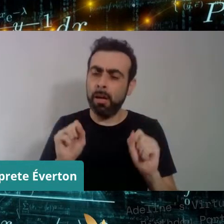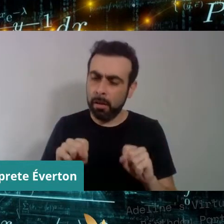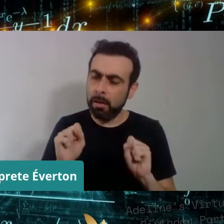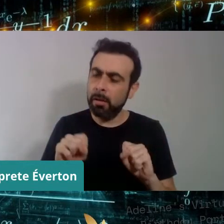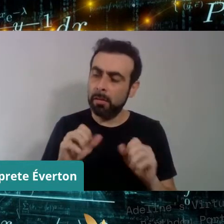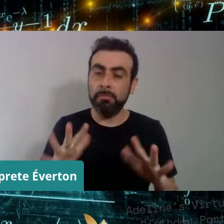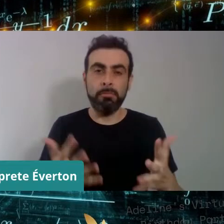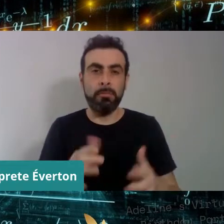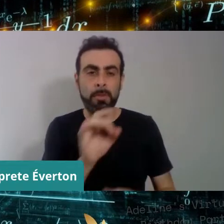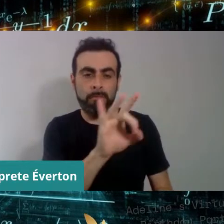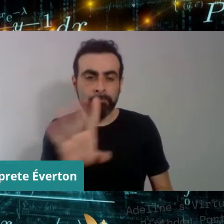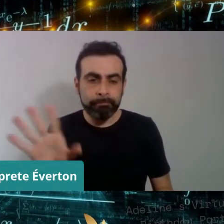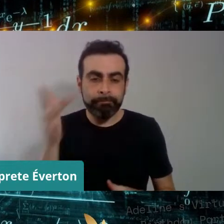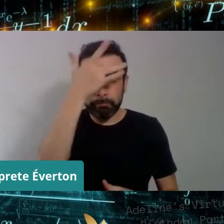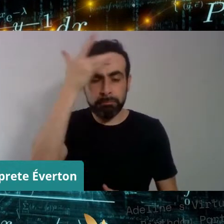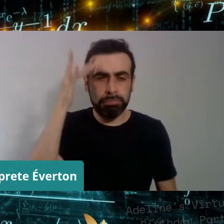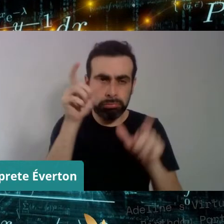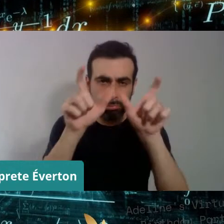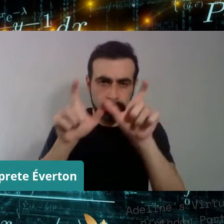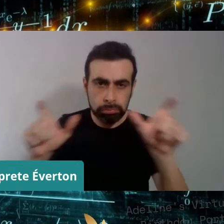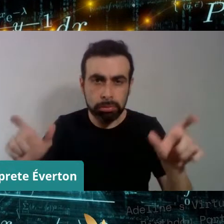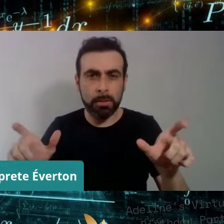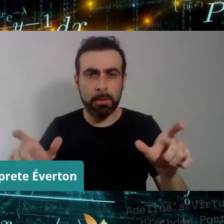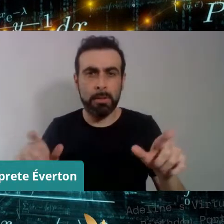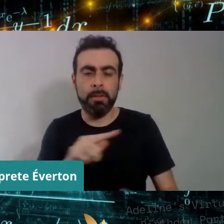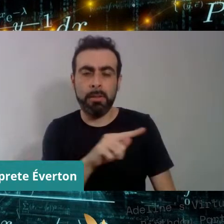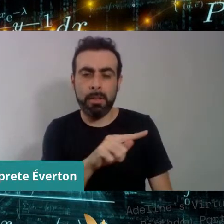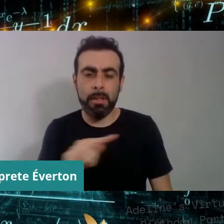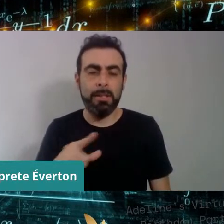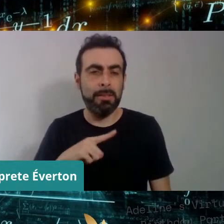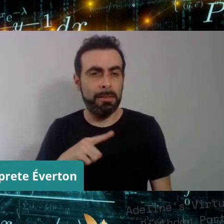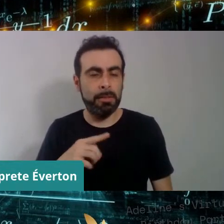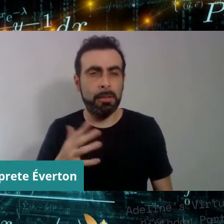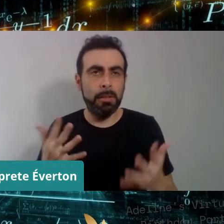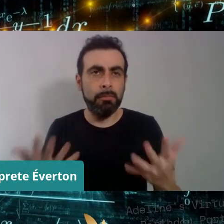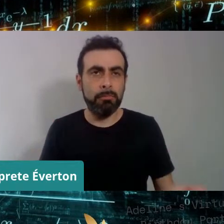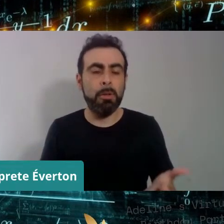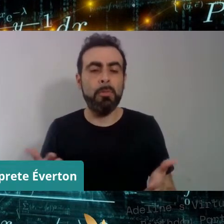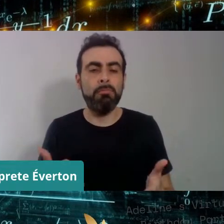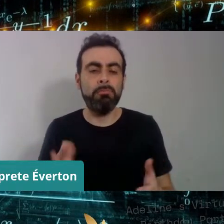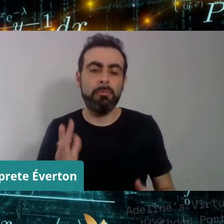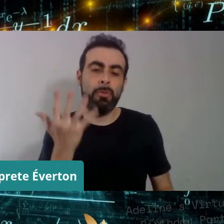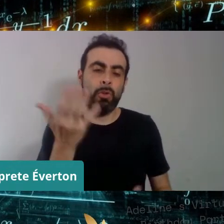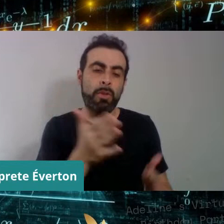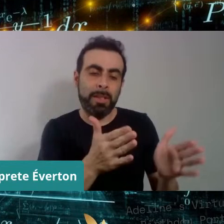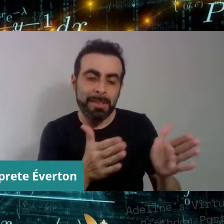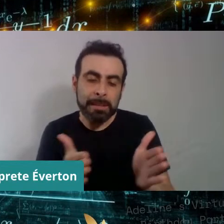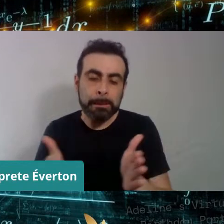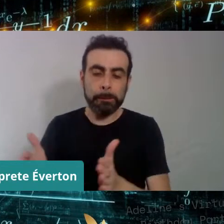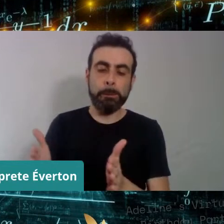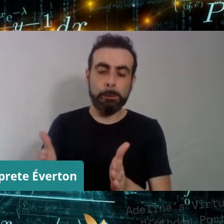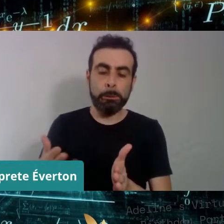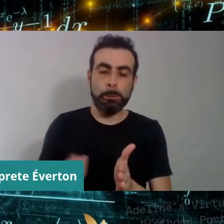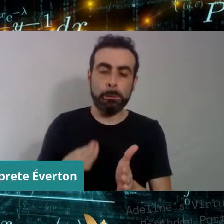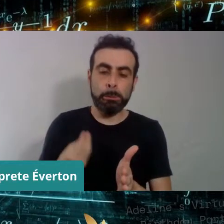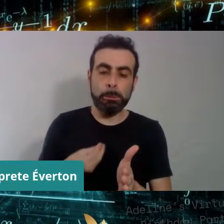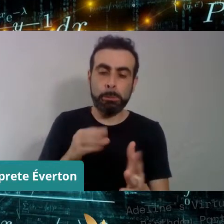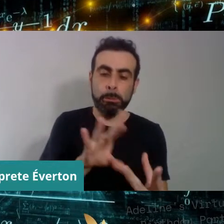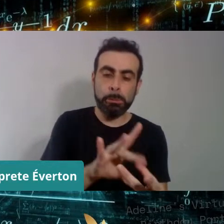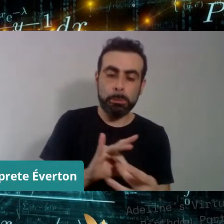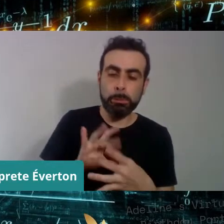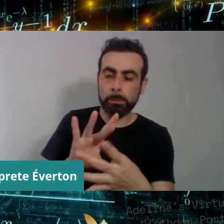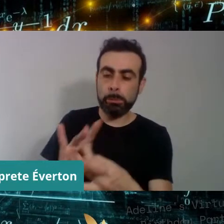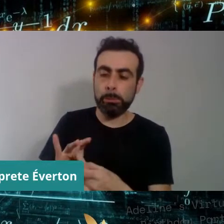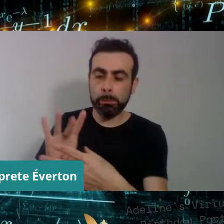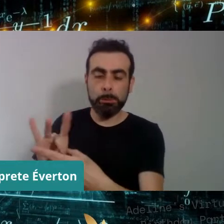aquelas pessoas que, num dado momento, estiveram em nossa vida, estiveram numa